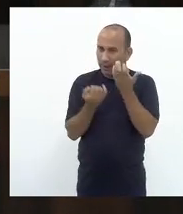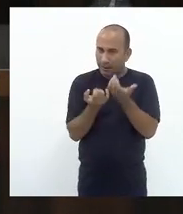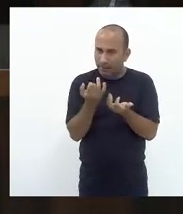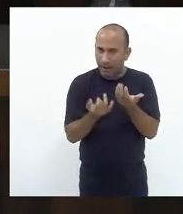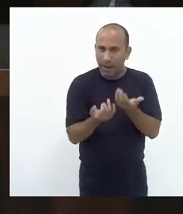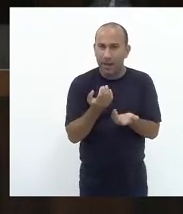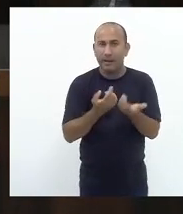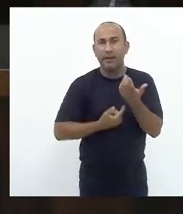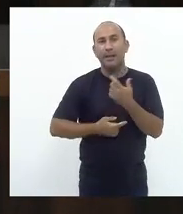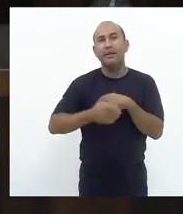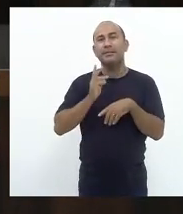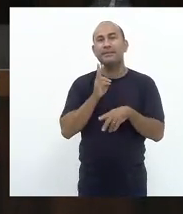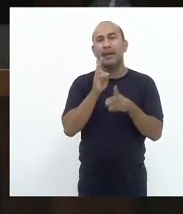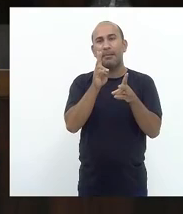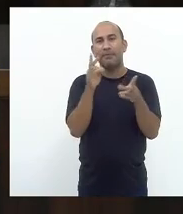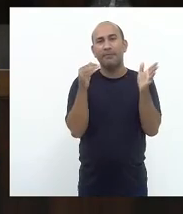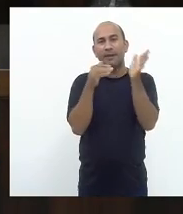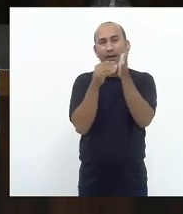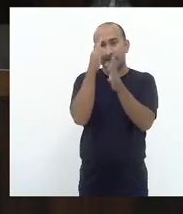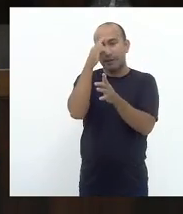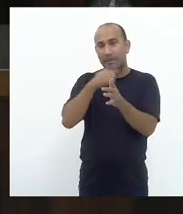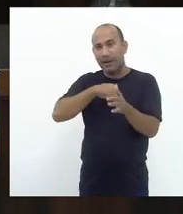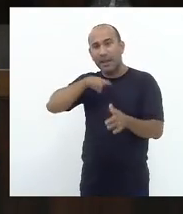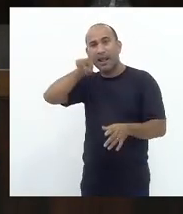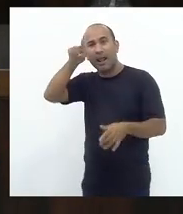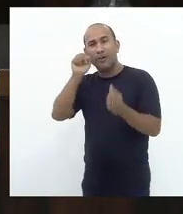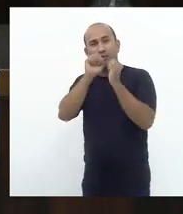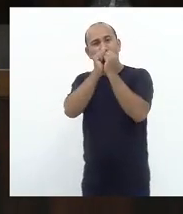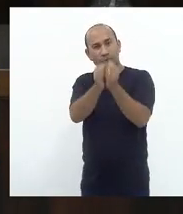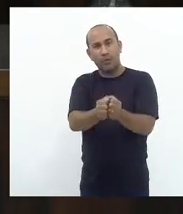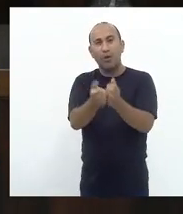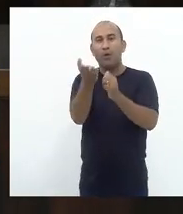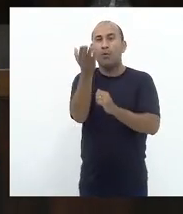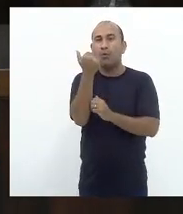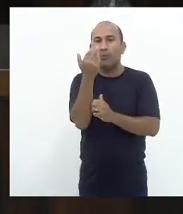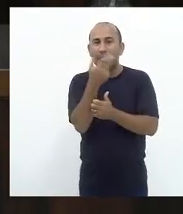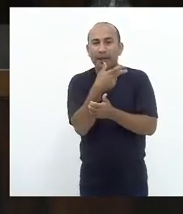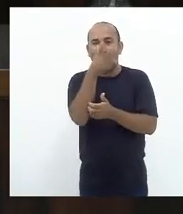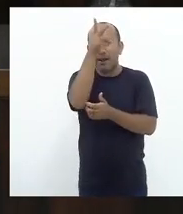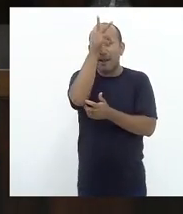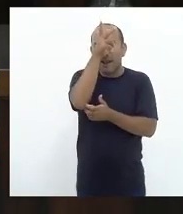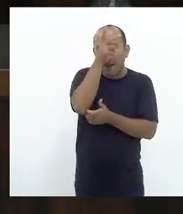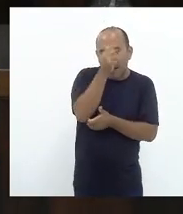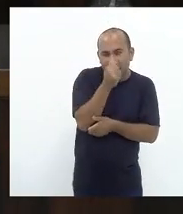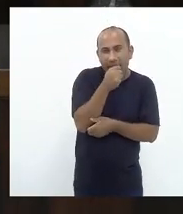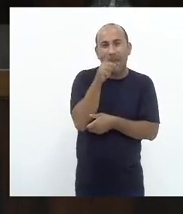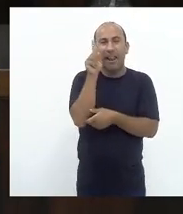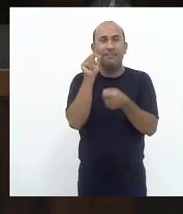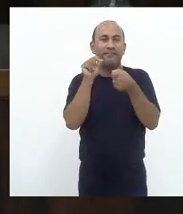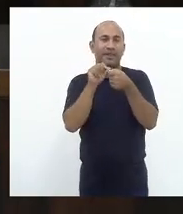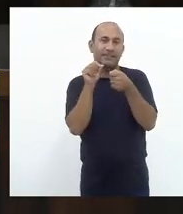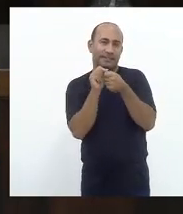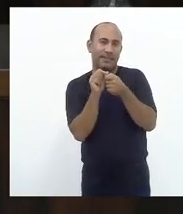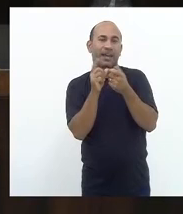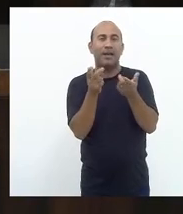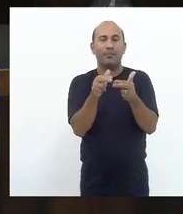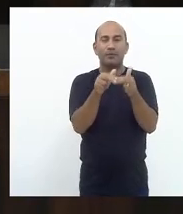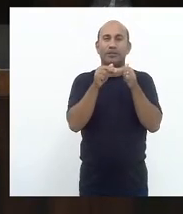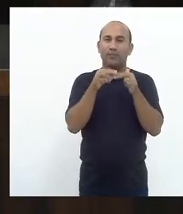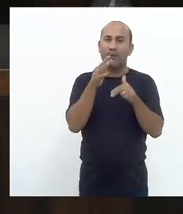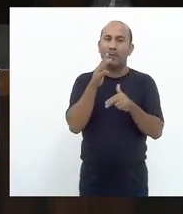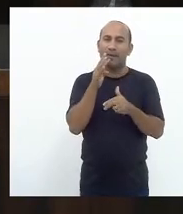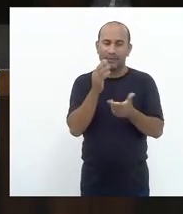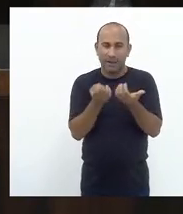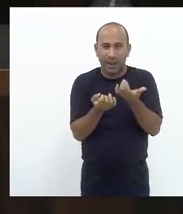eu quase todo final de semana estava lá com ela, comendo aquela galinhazinha caipira que ela fazia. Então, conheço muito